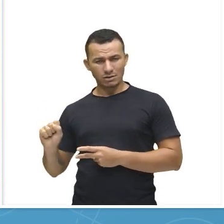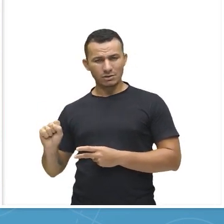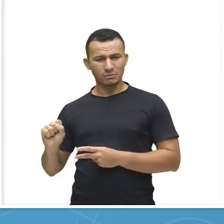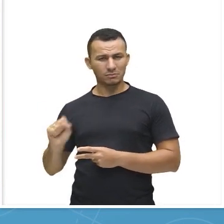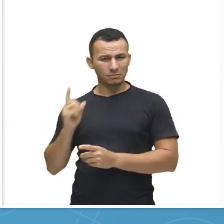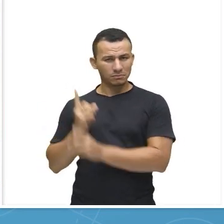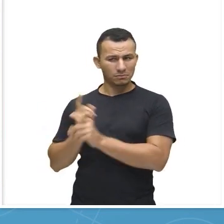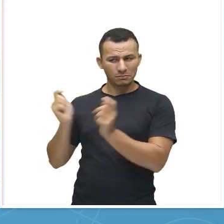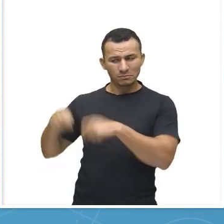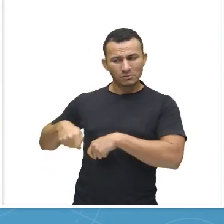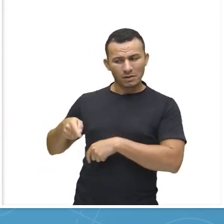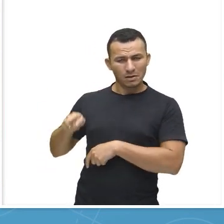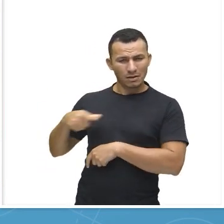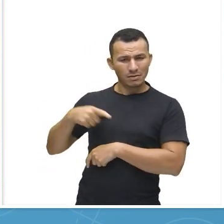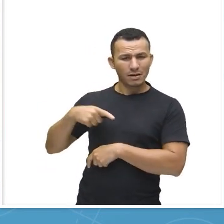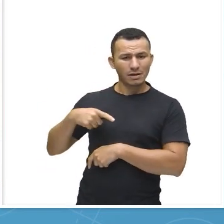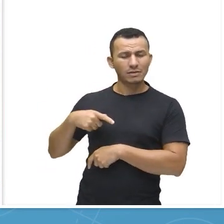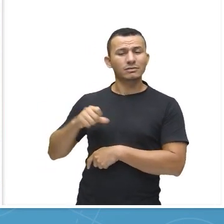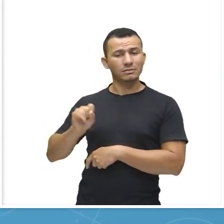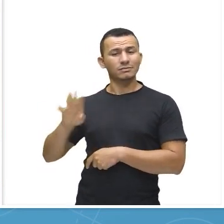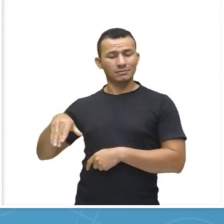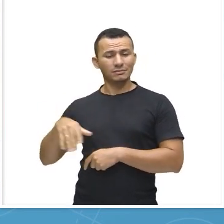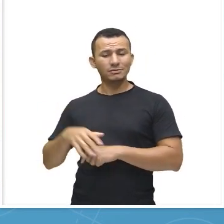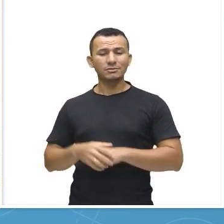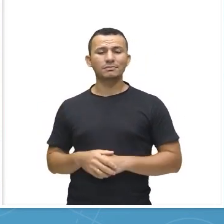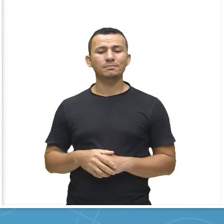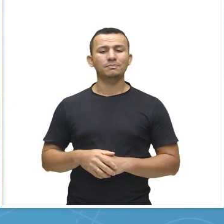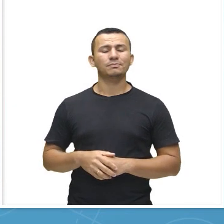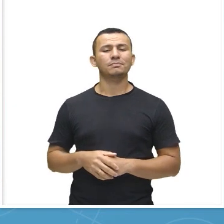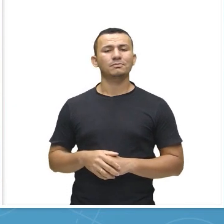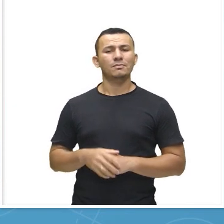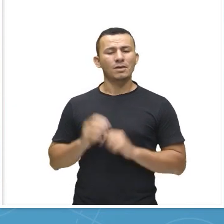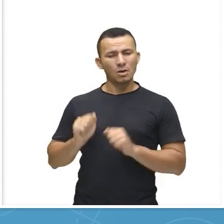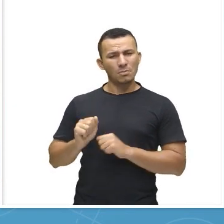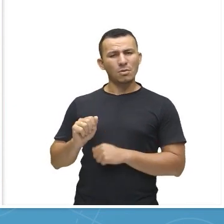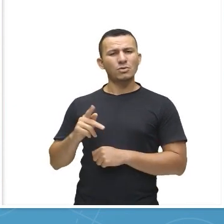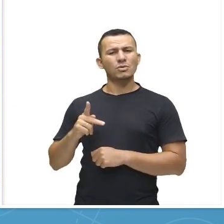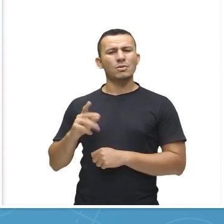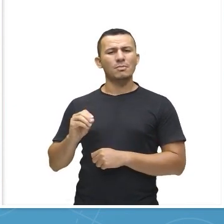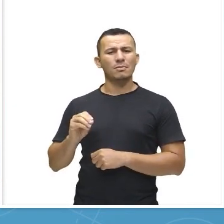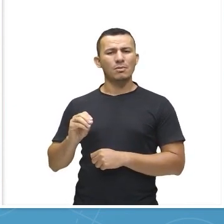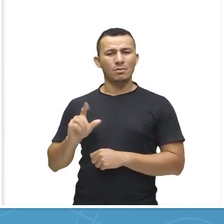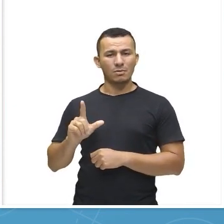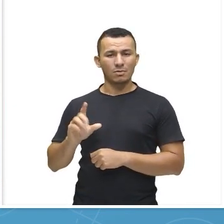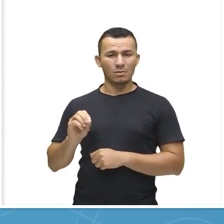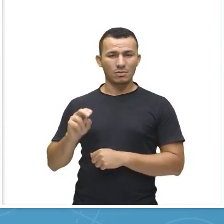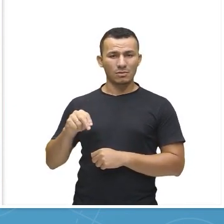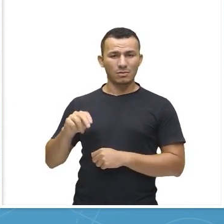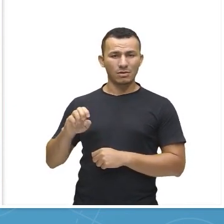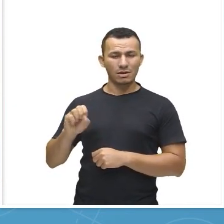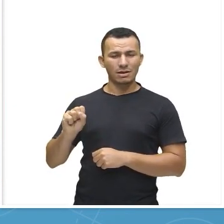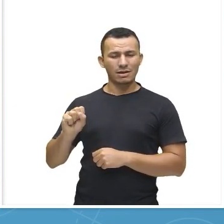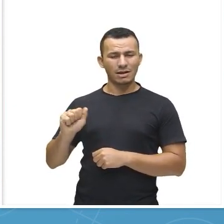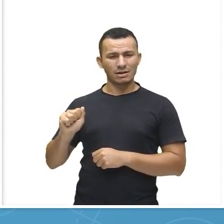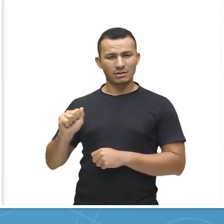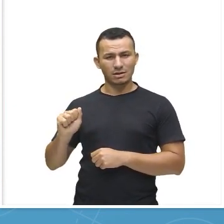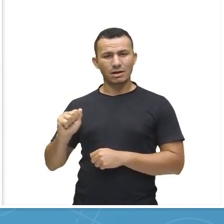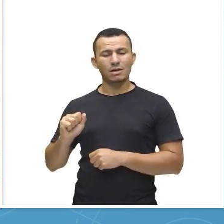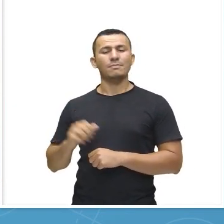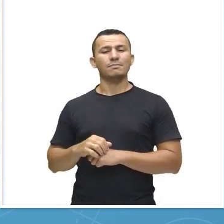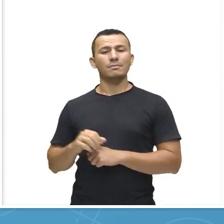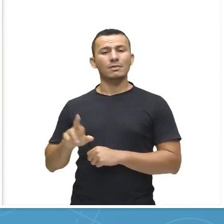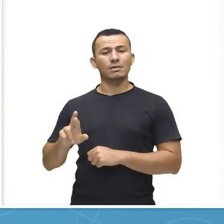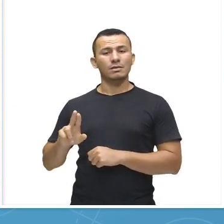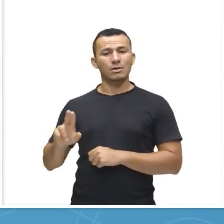ele na planície germano-polonesa russa? Não. Ok. A segunda